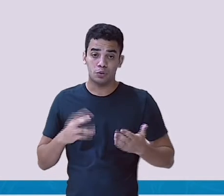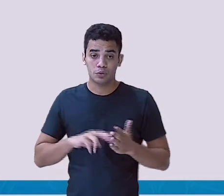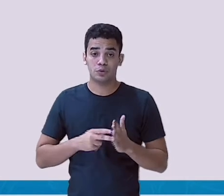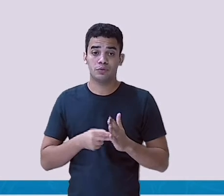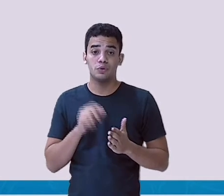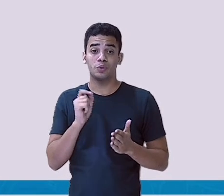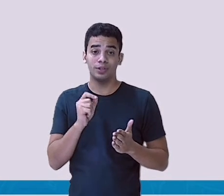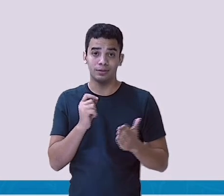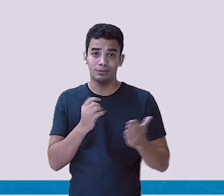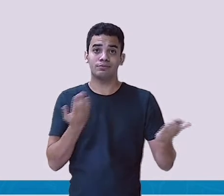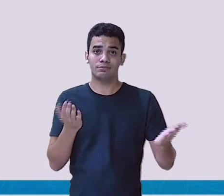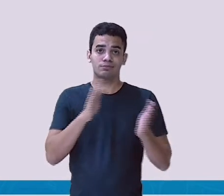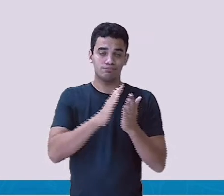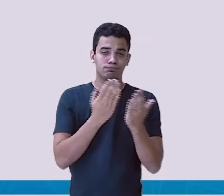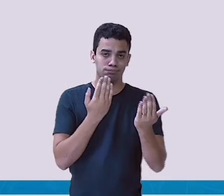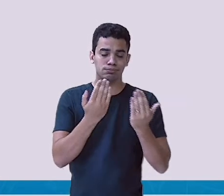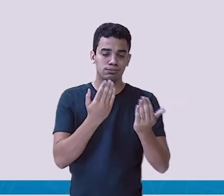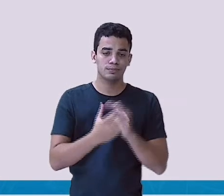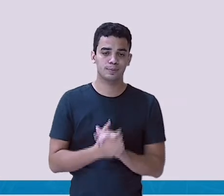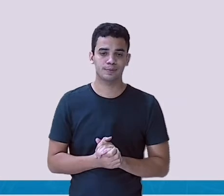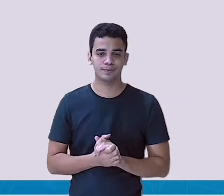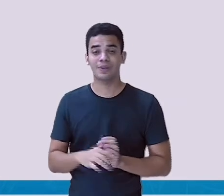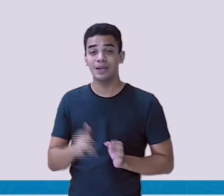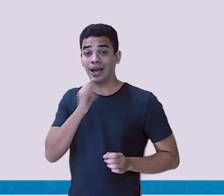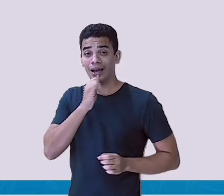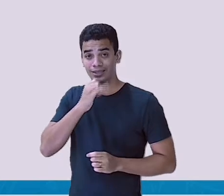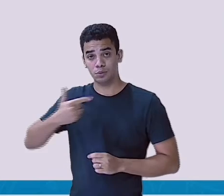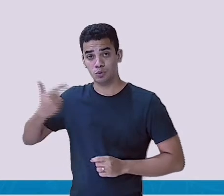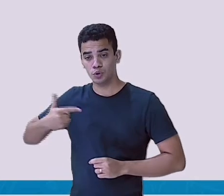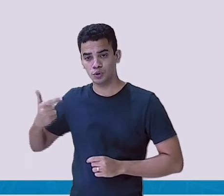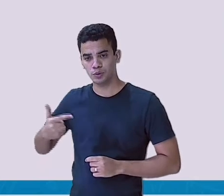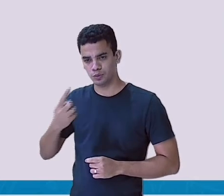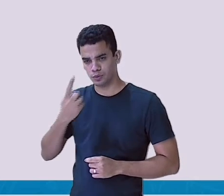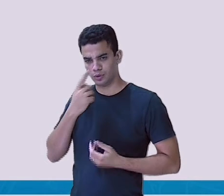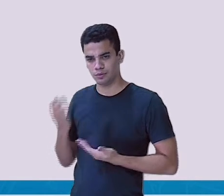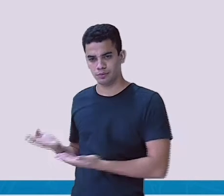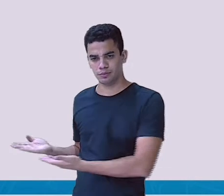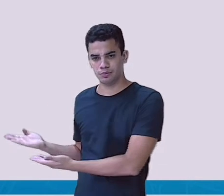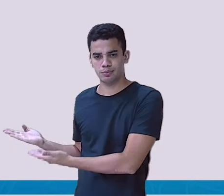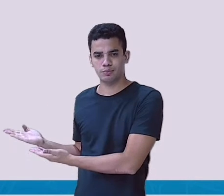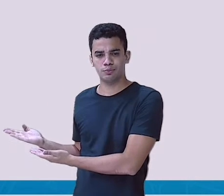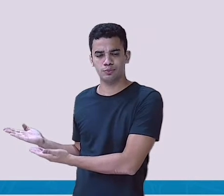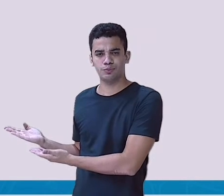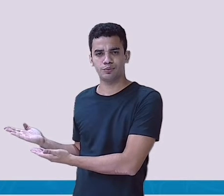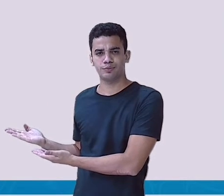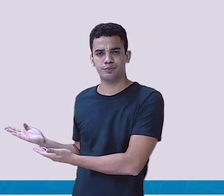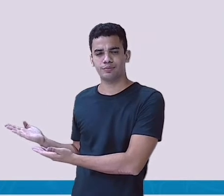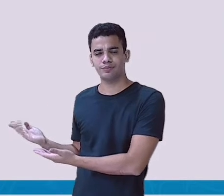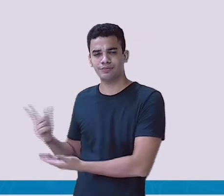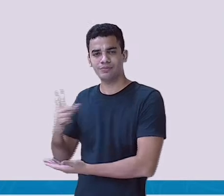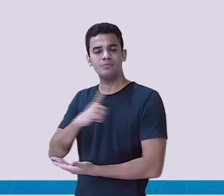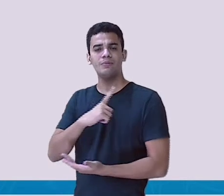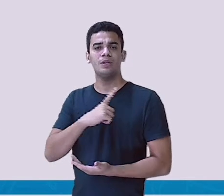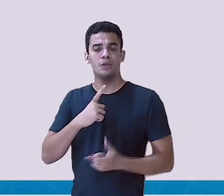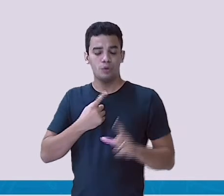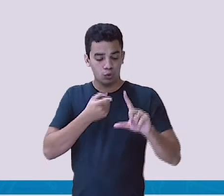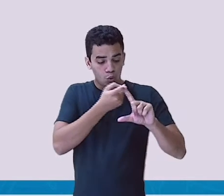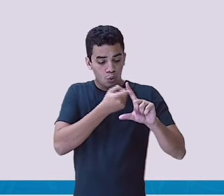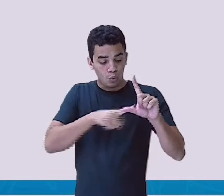Neste outro exemplo, vejam que eu tenho o ângulo reto, que ele é comum aos dois